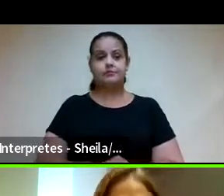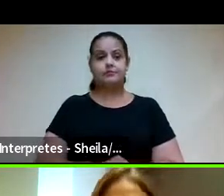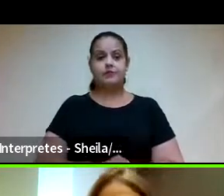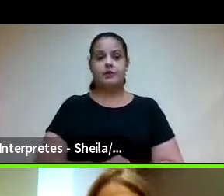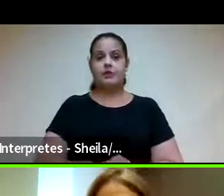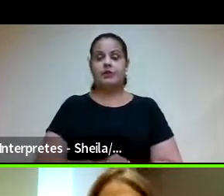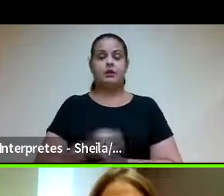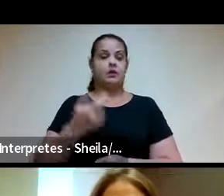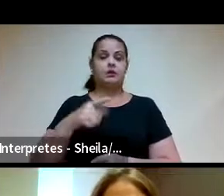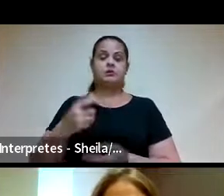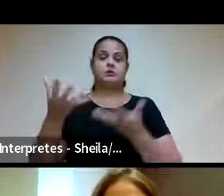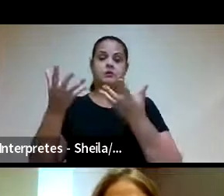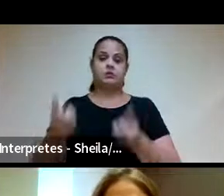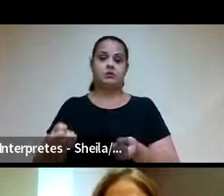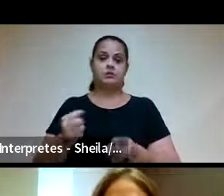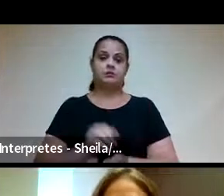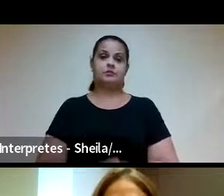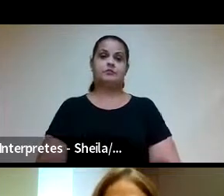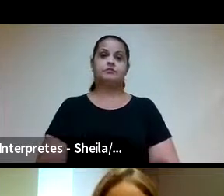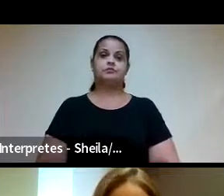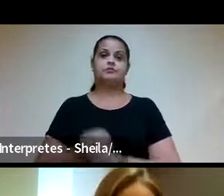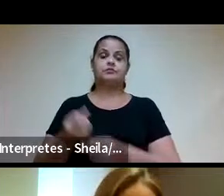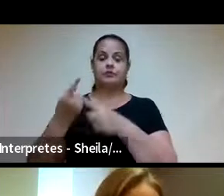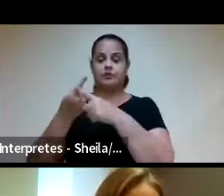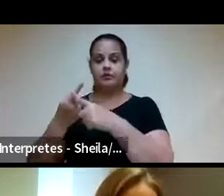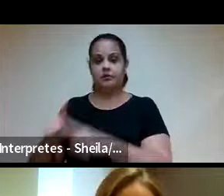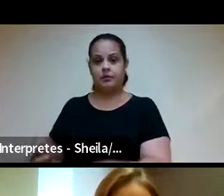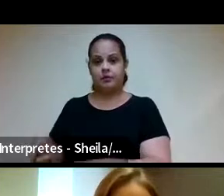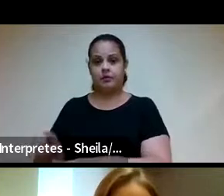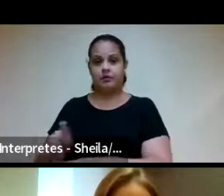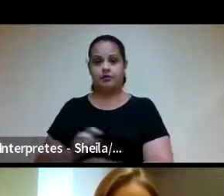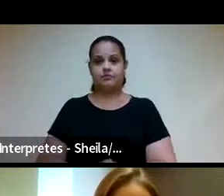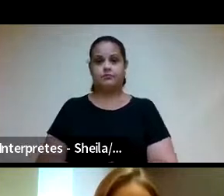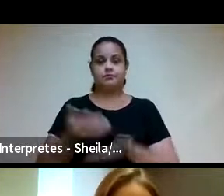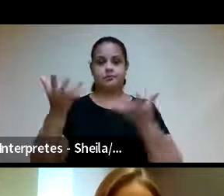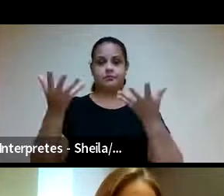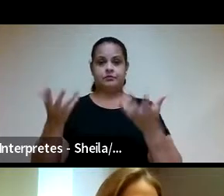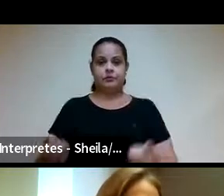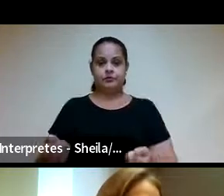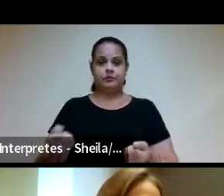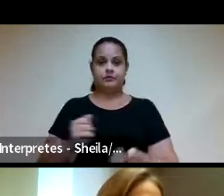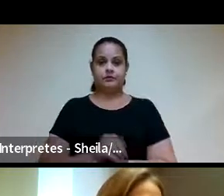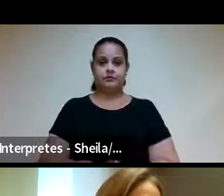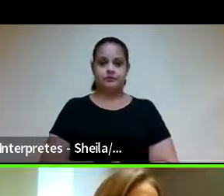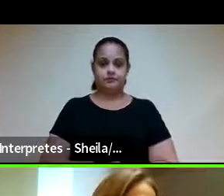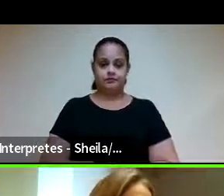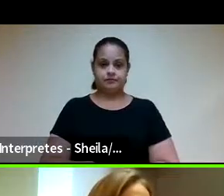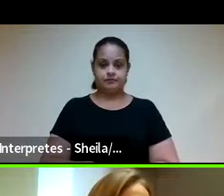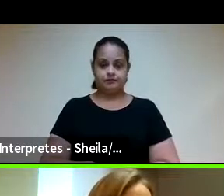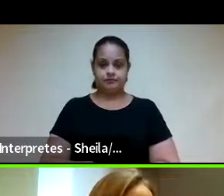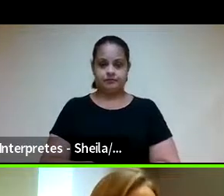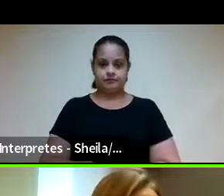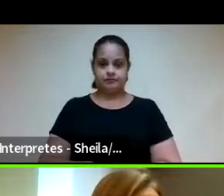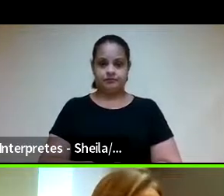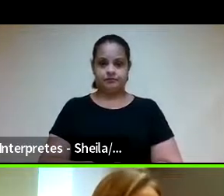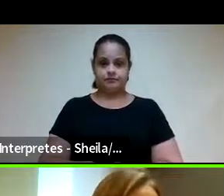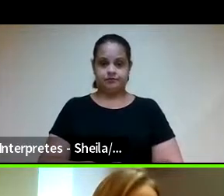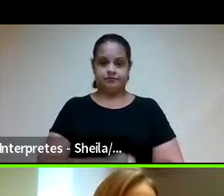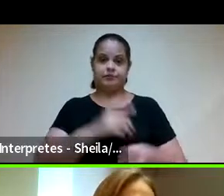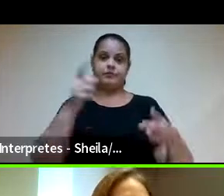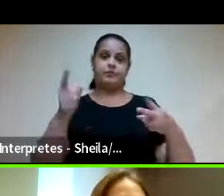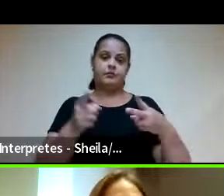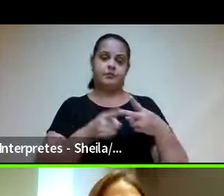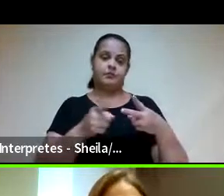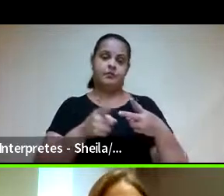acolhida. Vamos submeter. Pode. Aprovada. Prossiga, doutora. Com relação à segunda preliminar, que